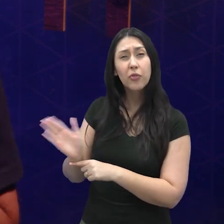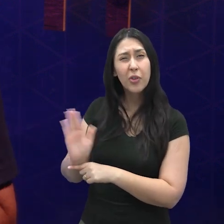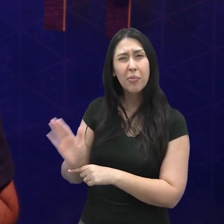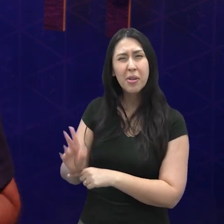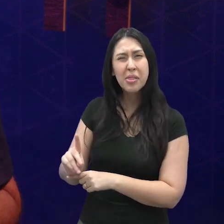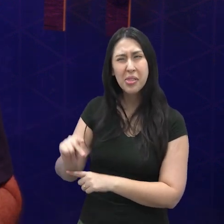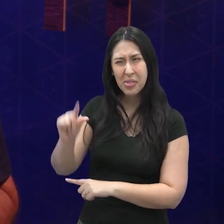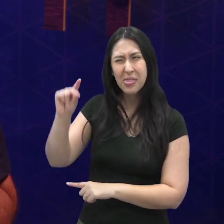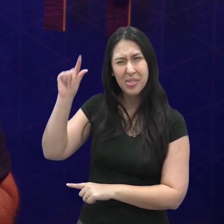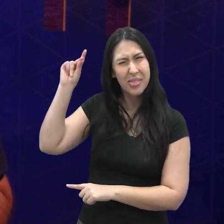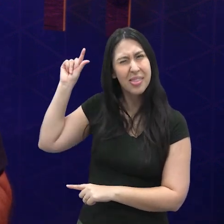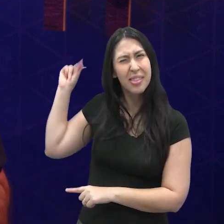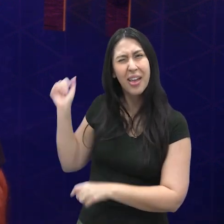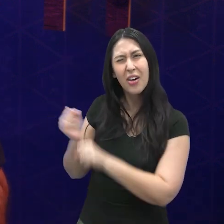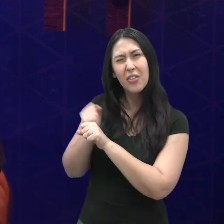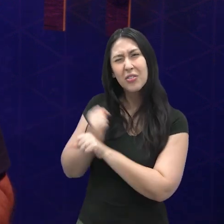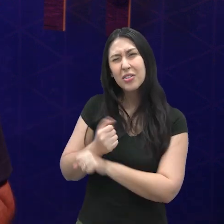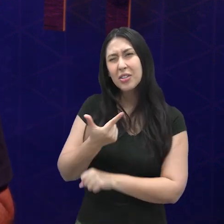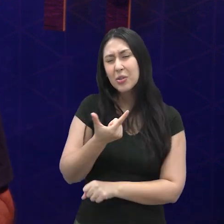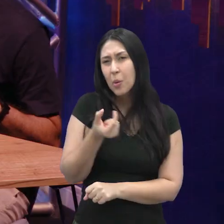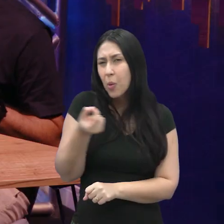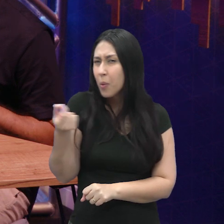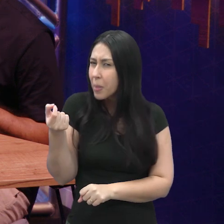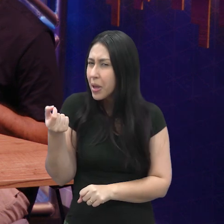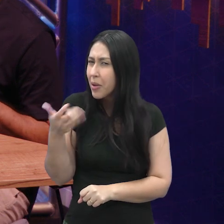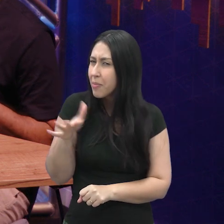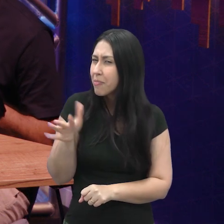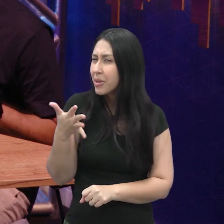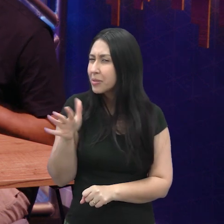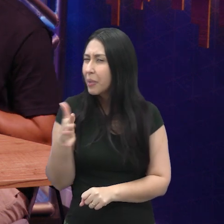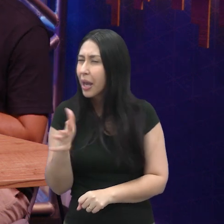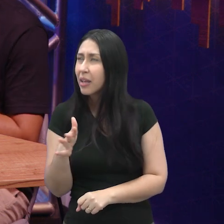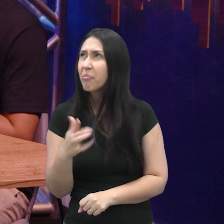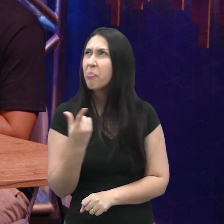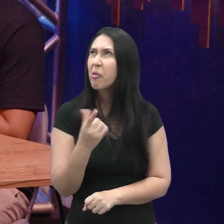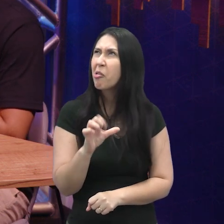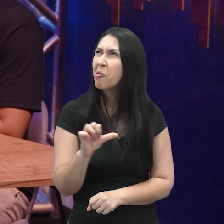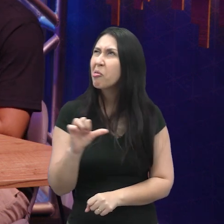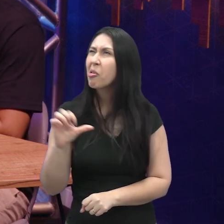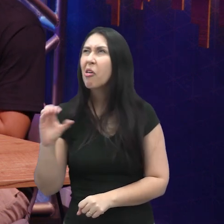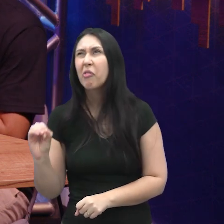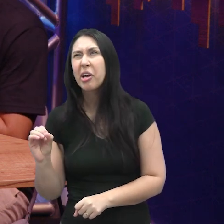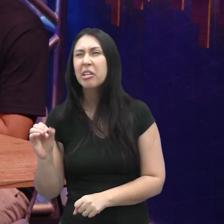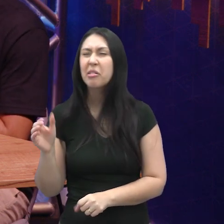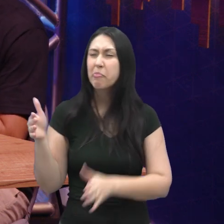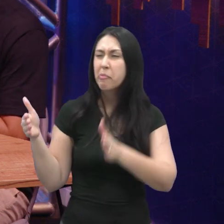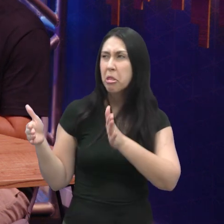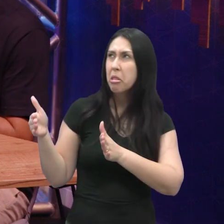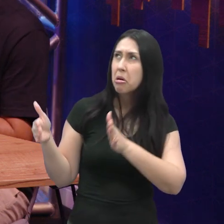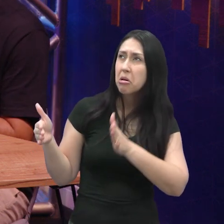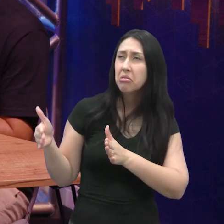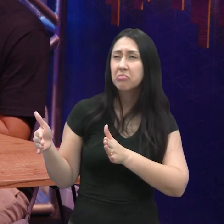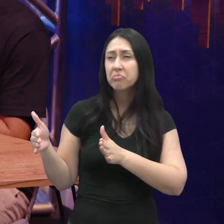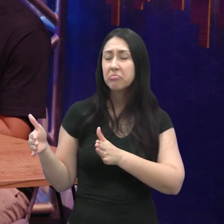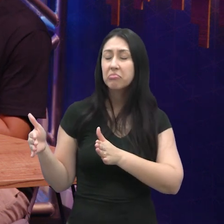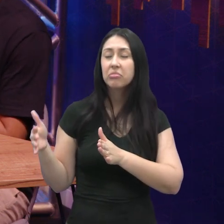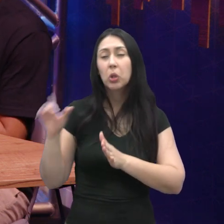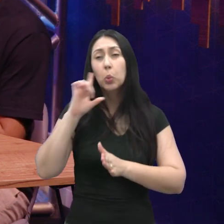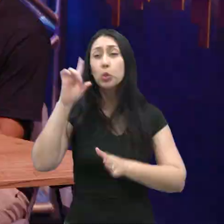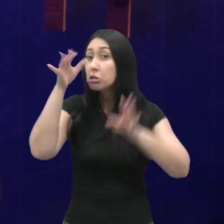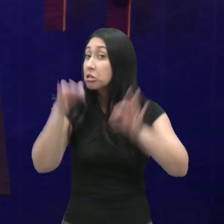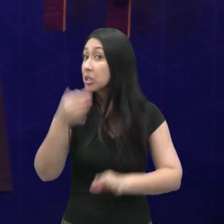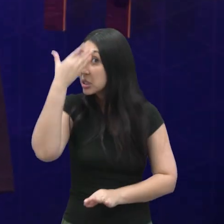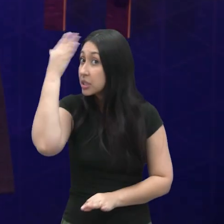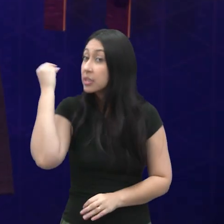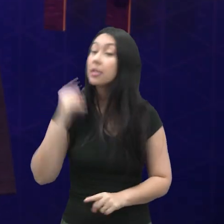que lá do início dos anos 2000, entre os anos 90 e os anos 2000, não lembro exatamente qual que é a data de lançamento desse